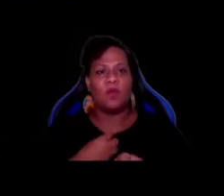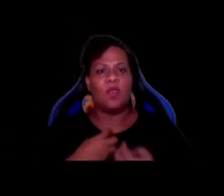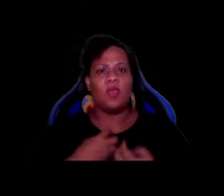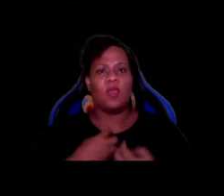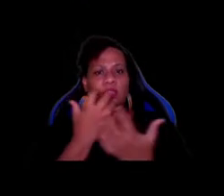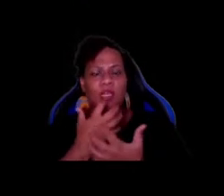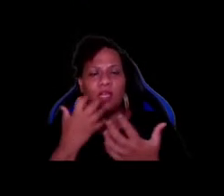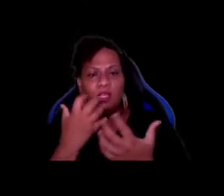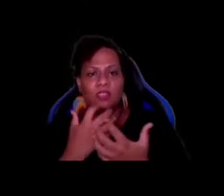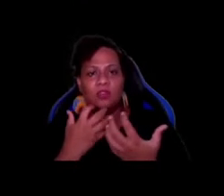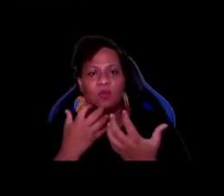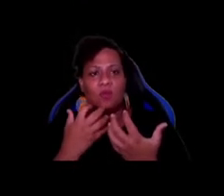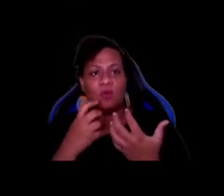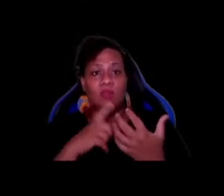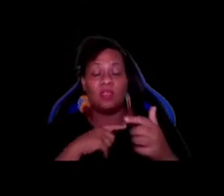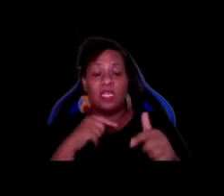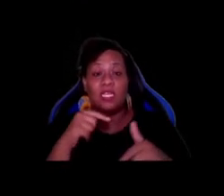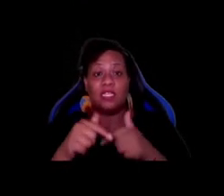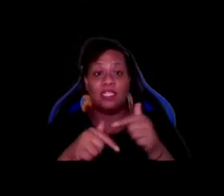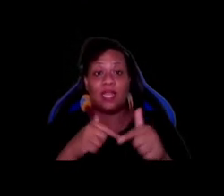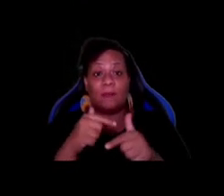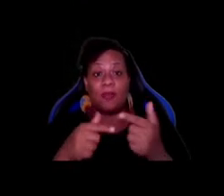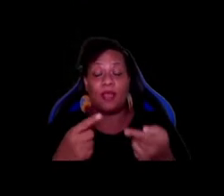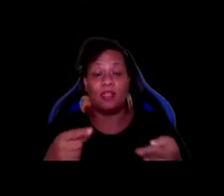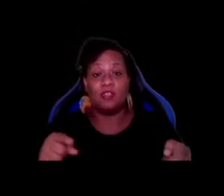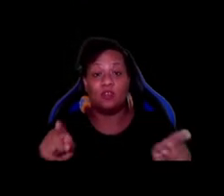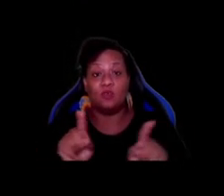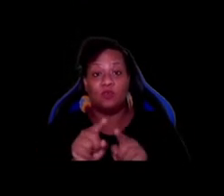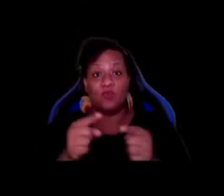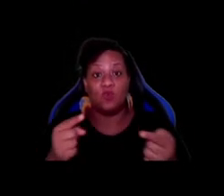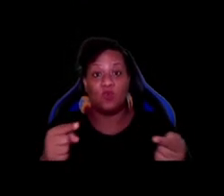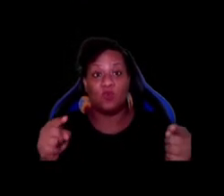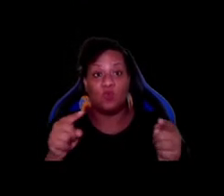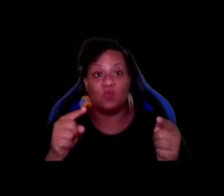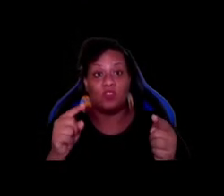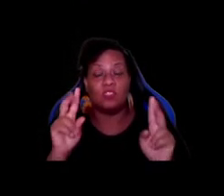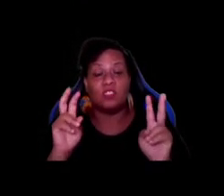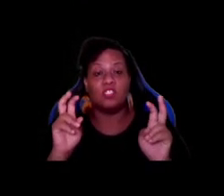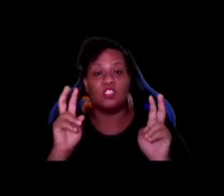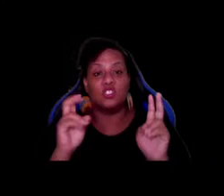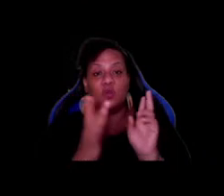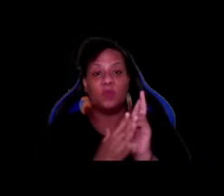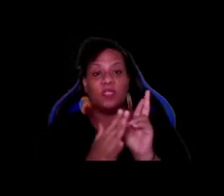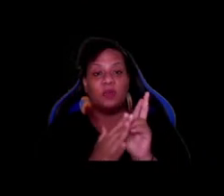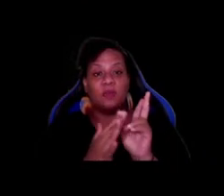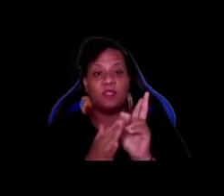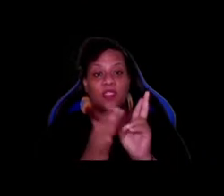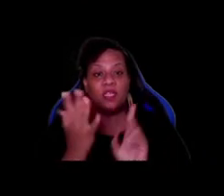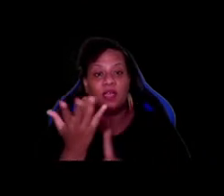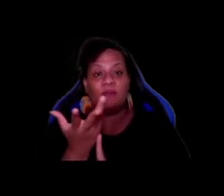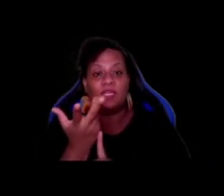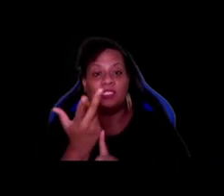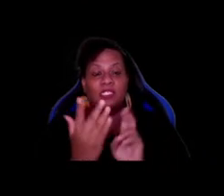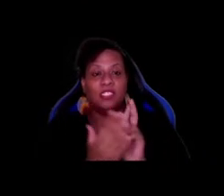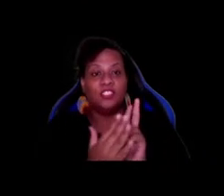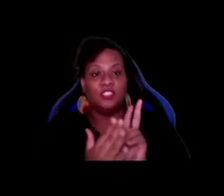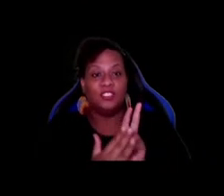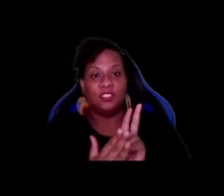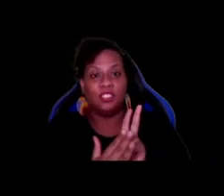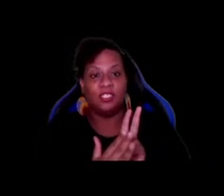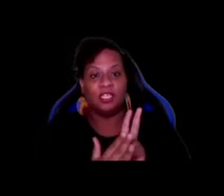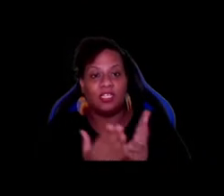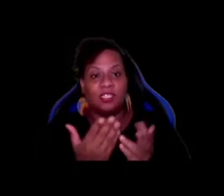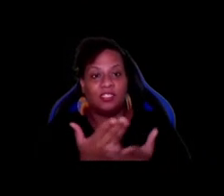educadora. Faz um trabalho litero-musical envolvendo a questão ambiental, amazônica e indígena. Então,